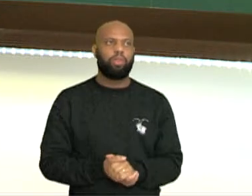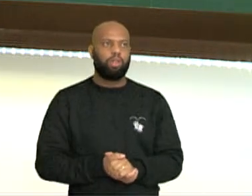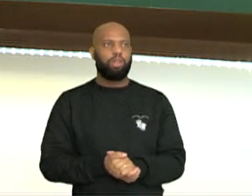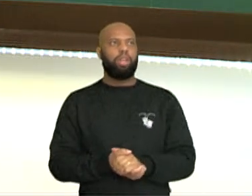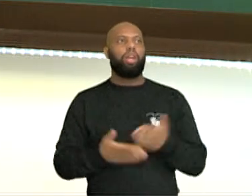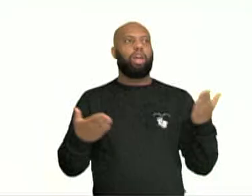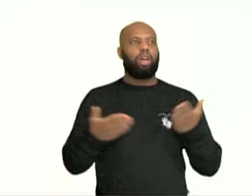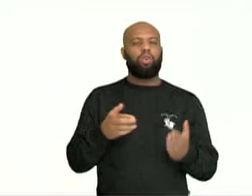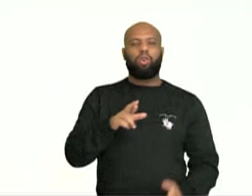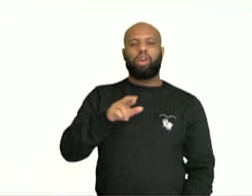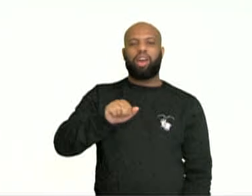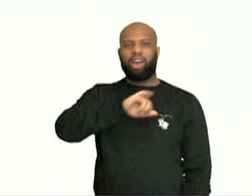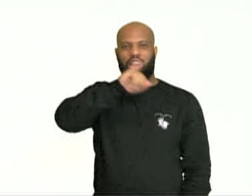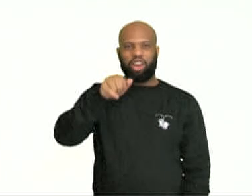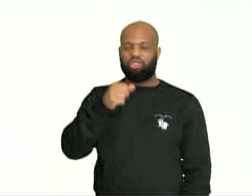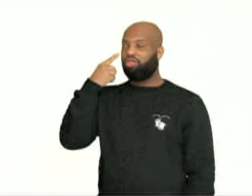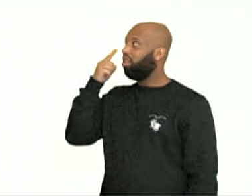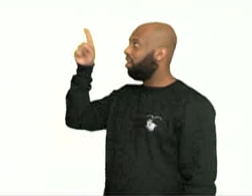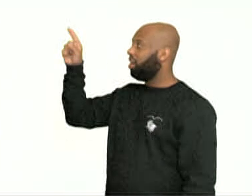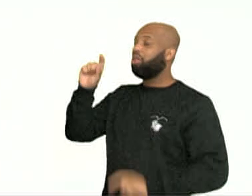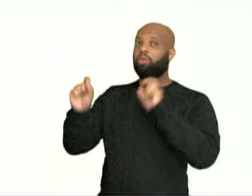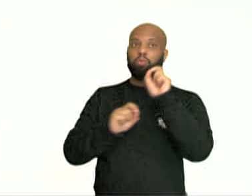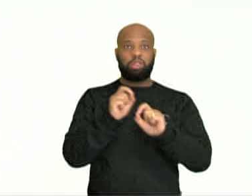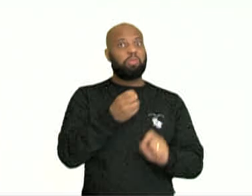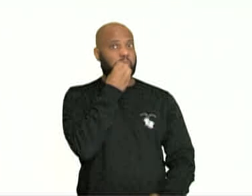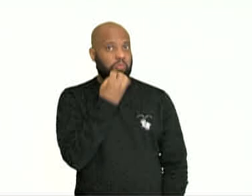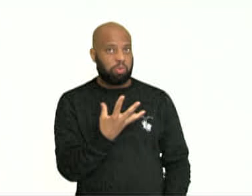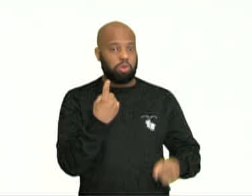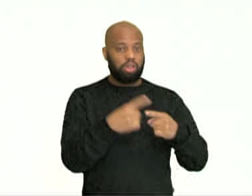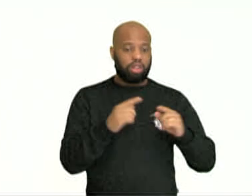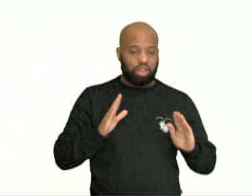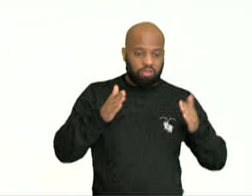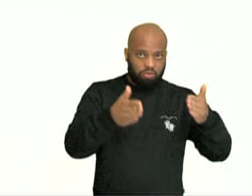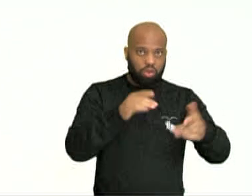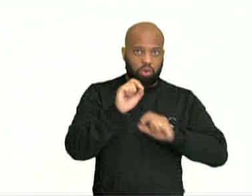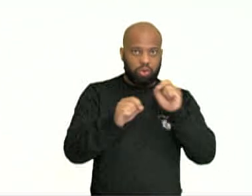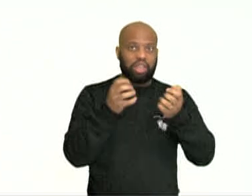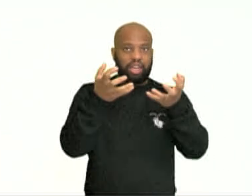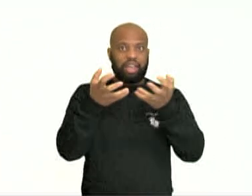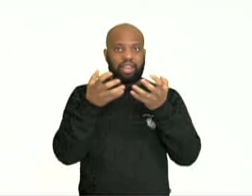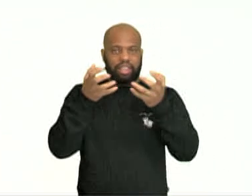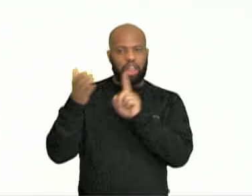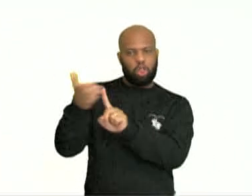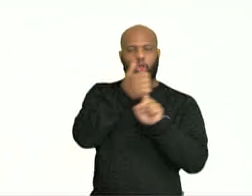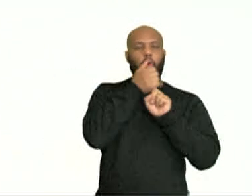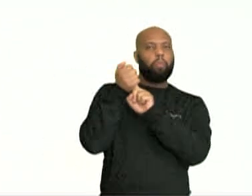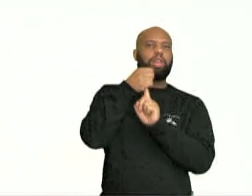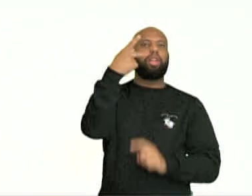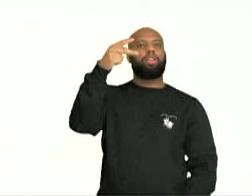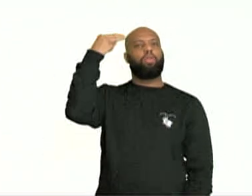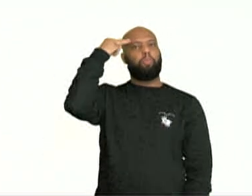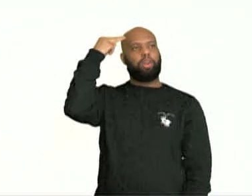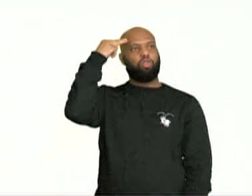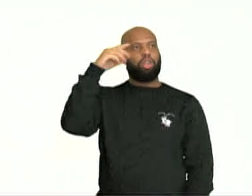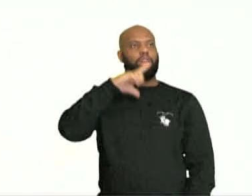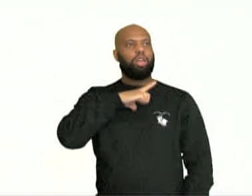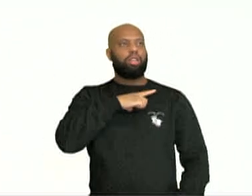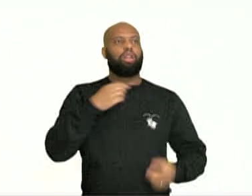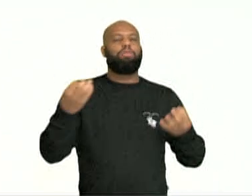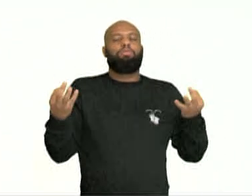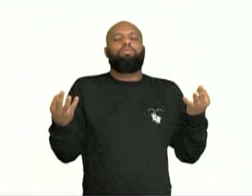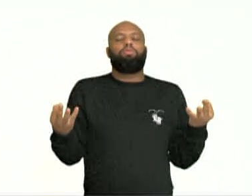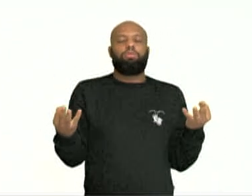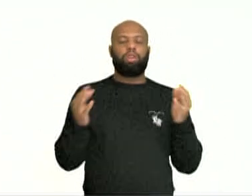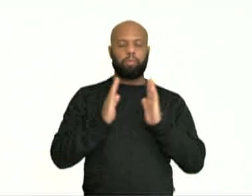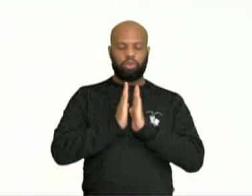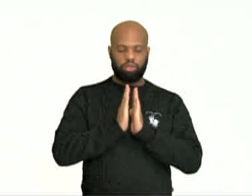Raja Yoga é muito eficaz, pois tem foco em trabalhar o domínio mental com base em meditações conduzidas pelo